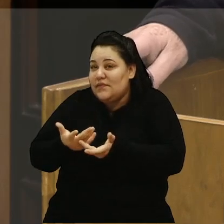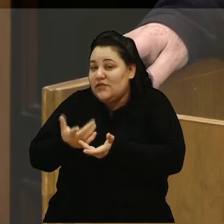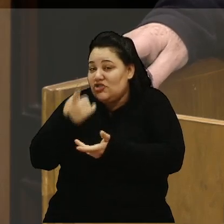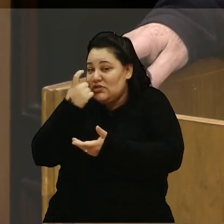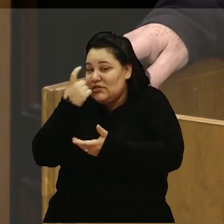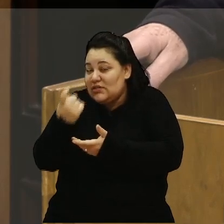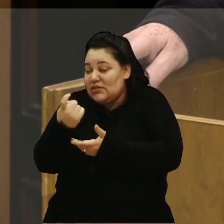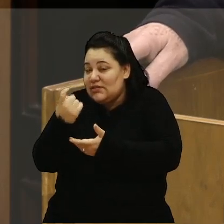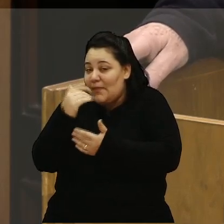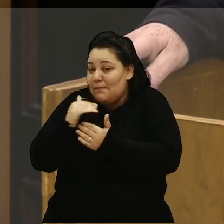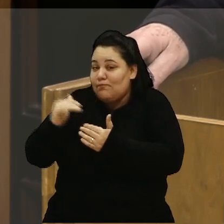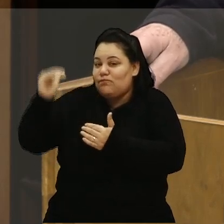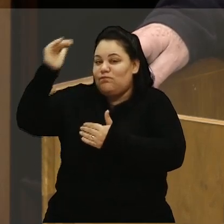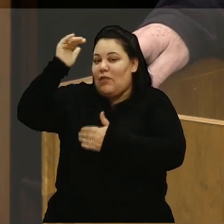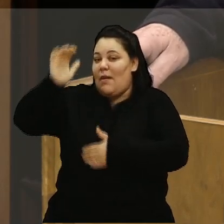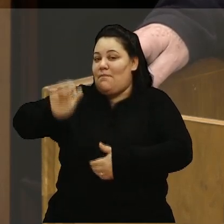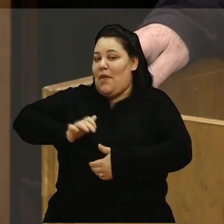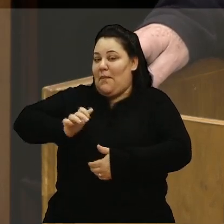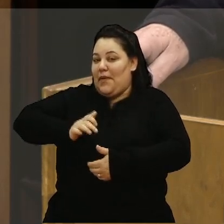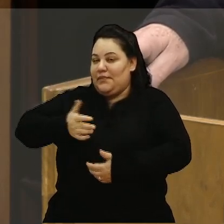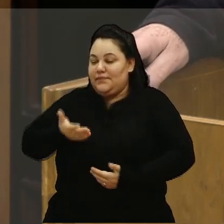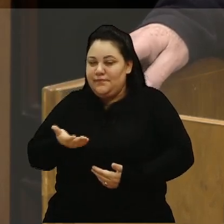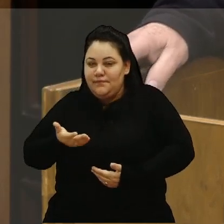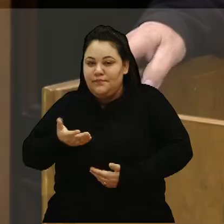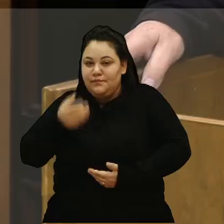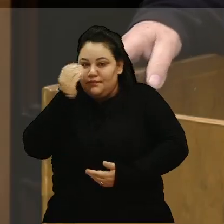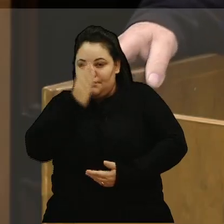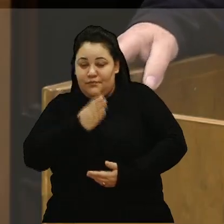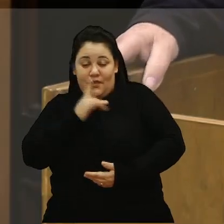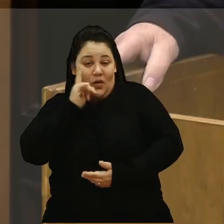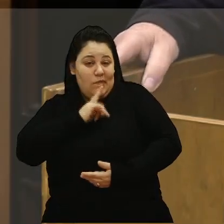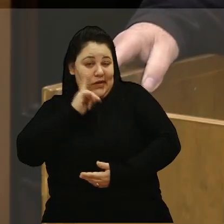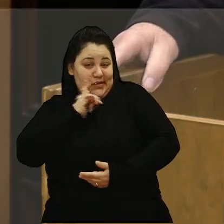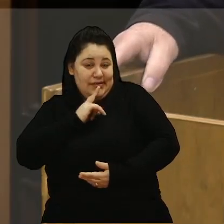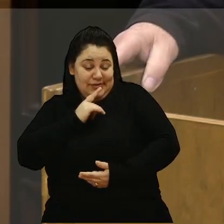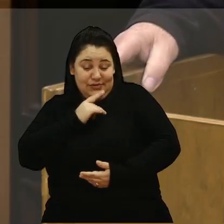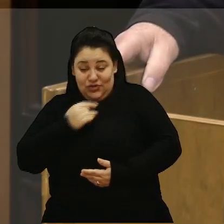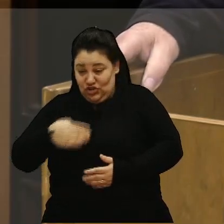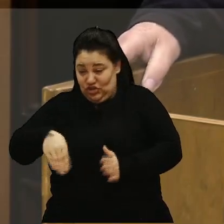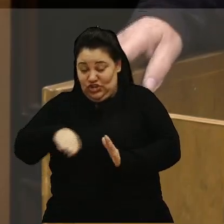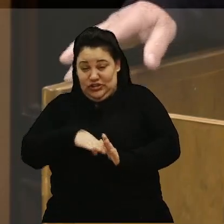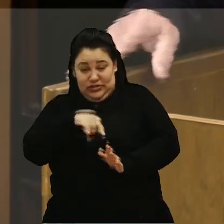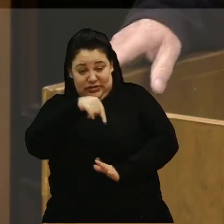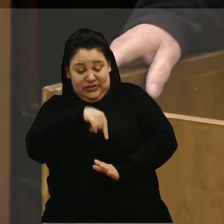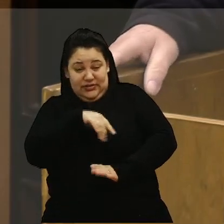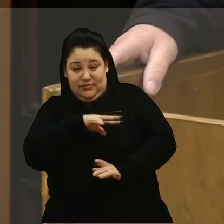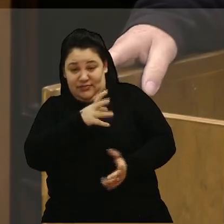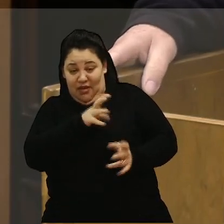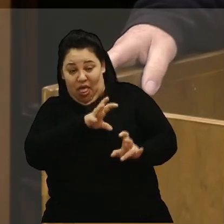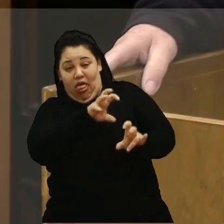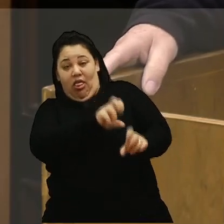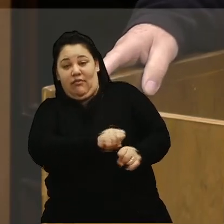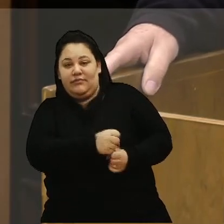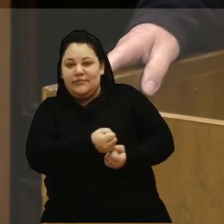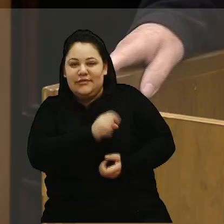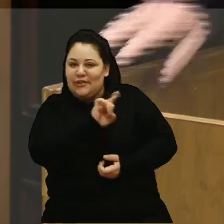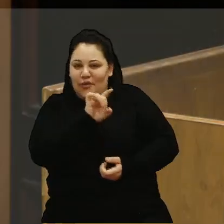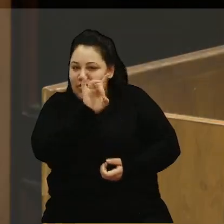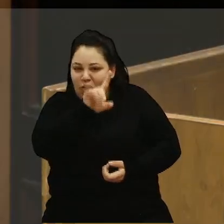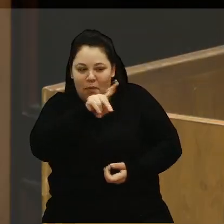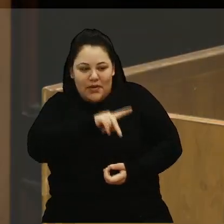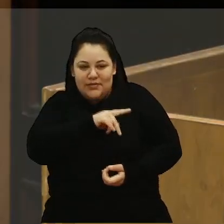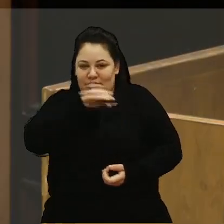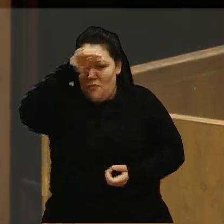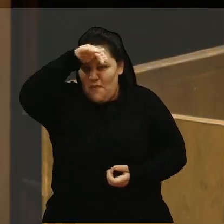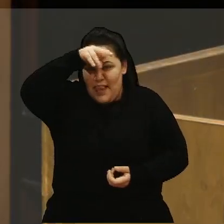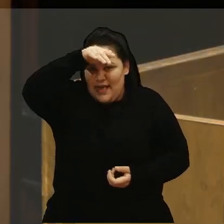interesses soberanos? Os americanos vêm com a maior desfaçatez, e não é só o presidente americano,